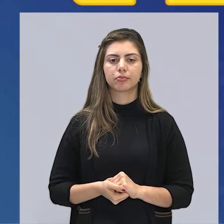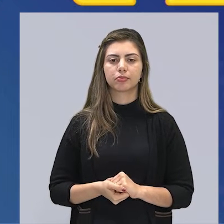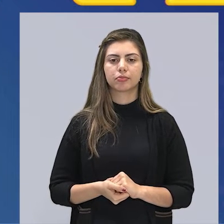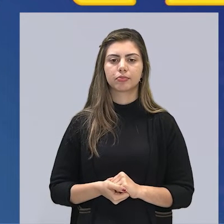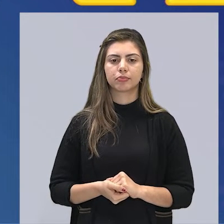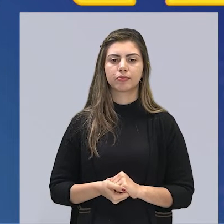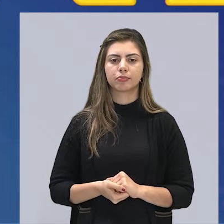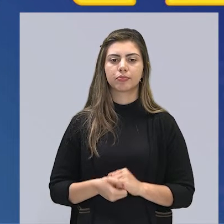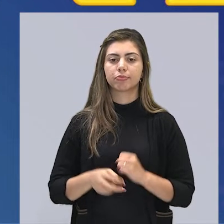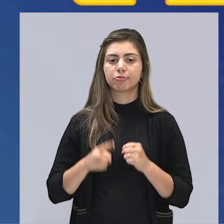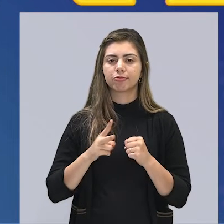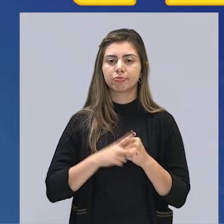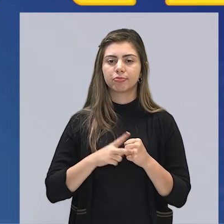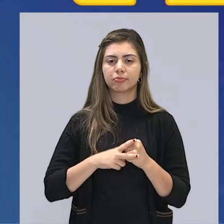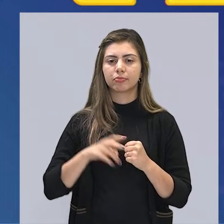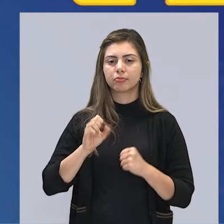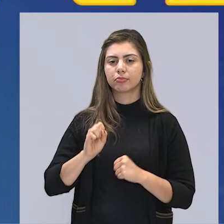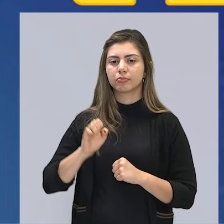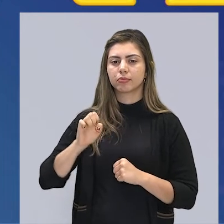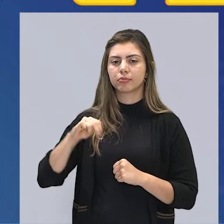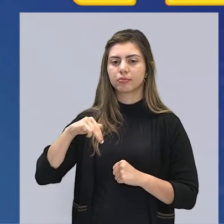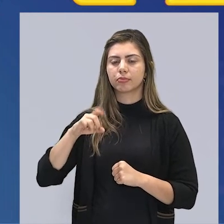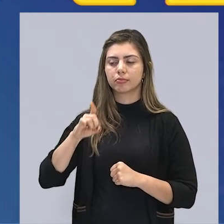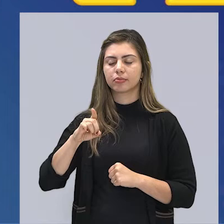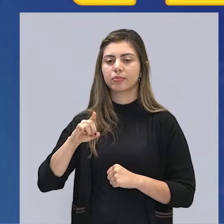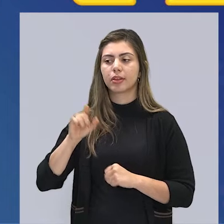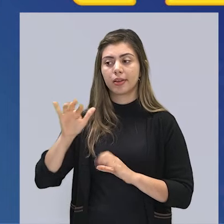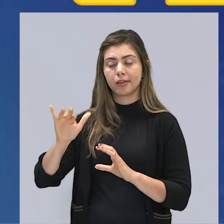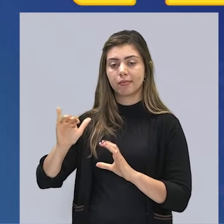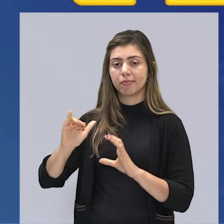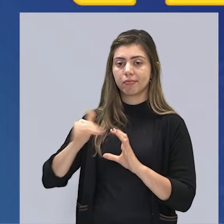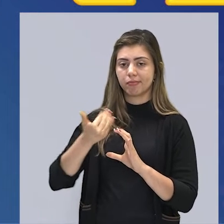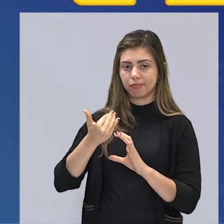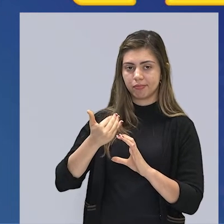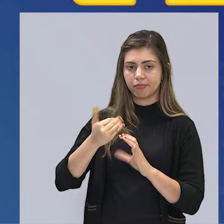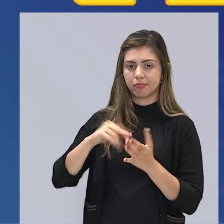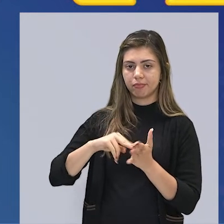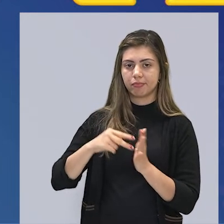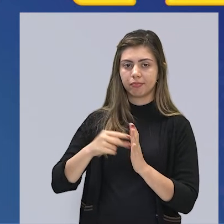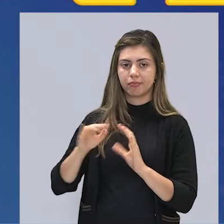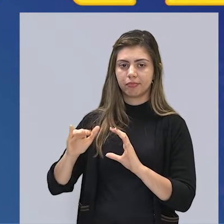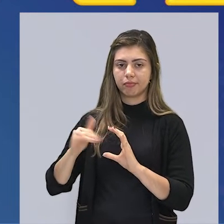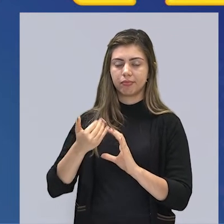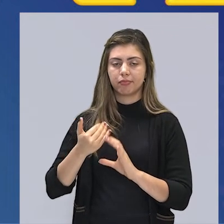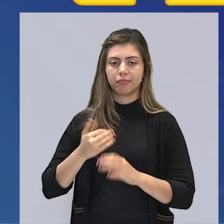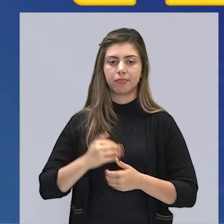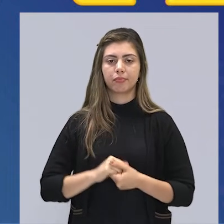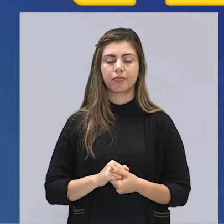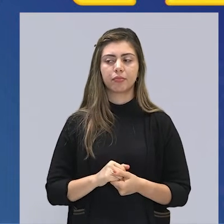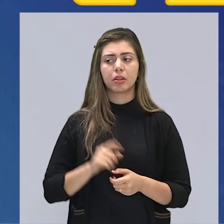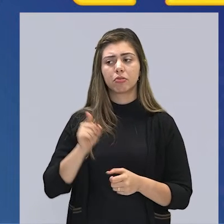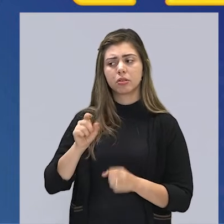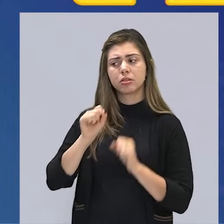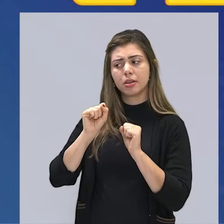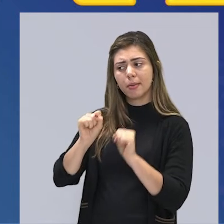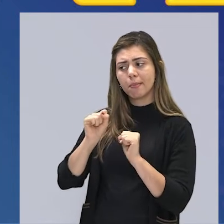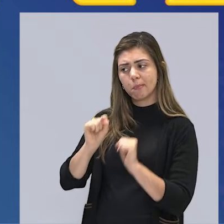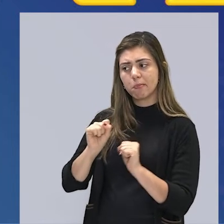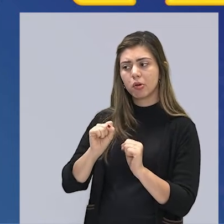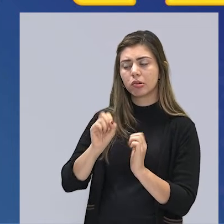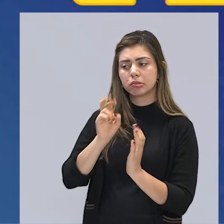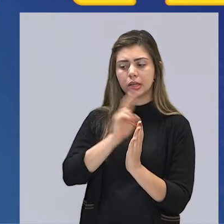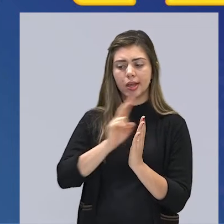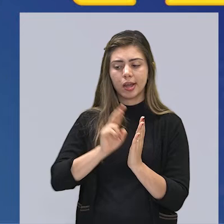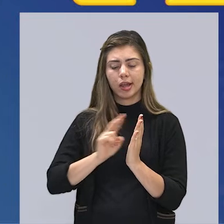send significa enviar. Could you please send me the report by tomorrow? Você poderia me enviar